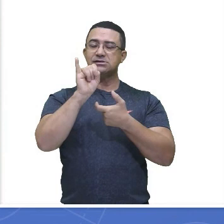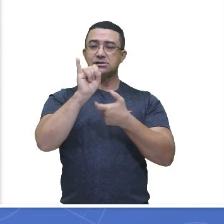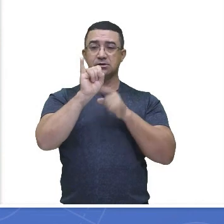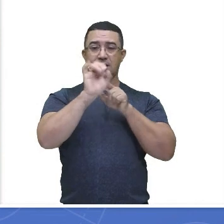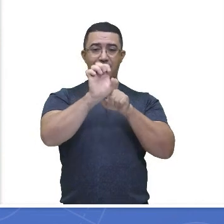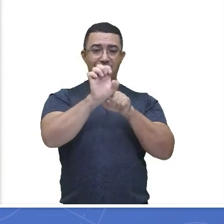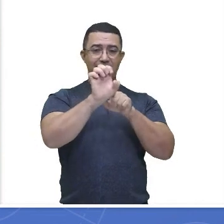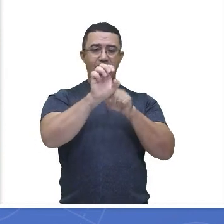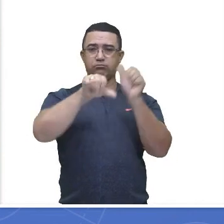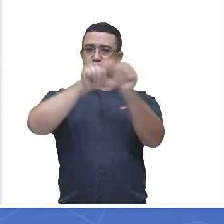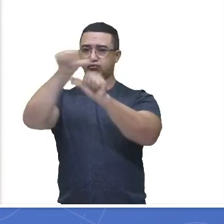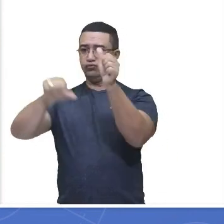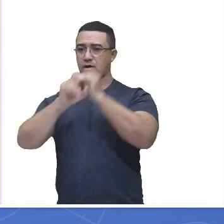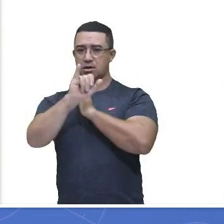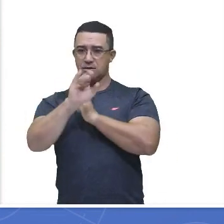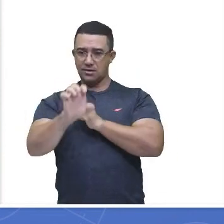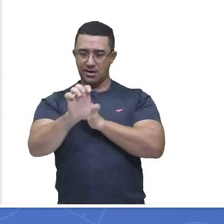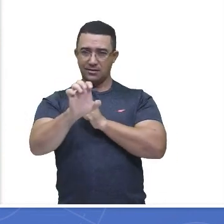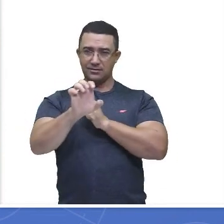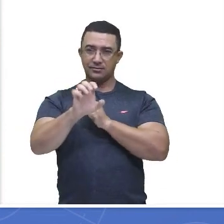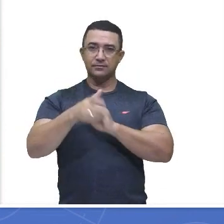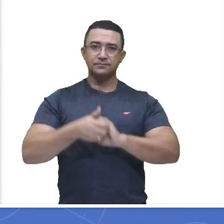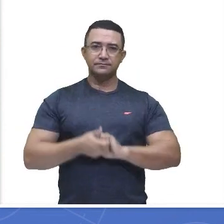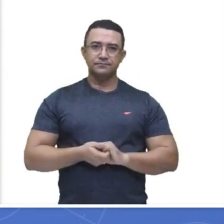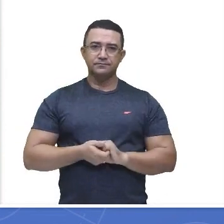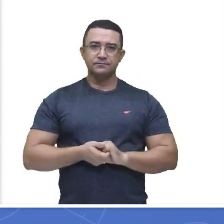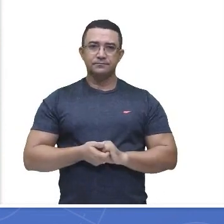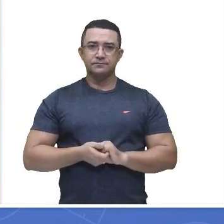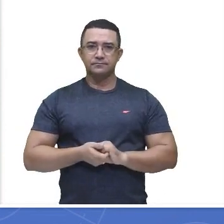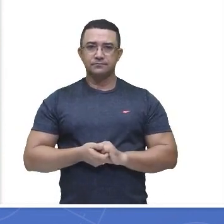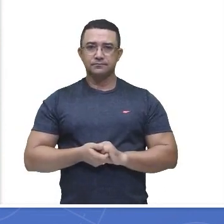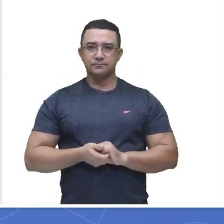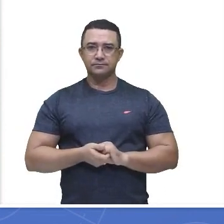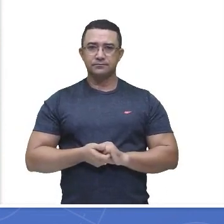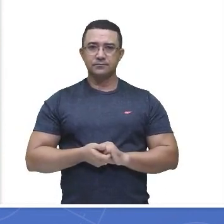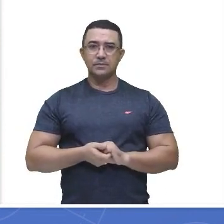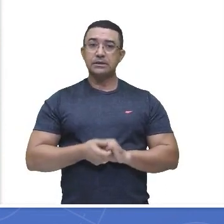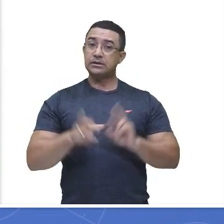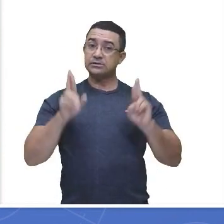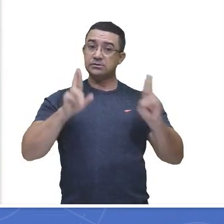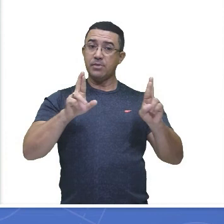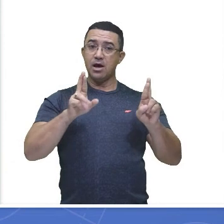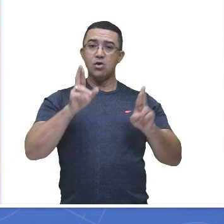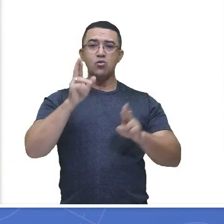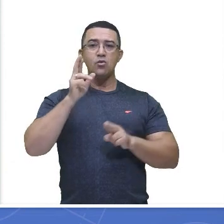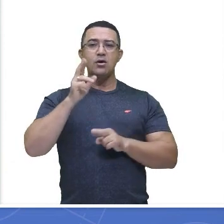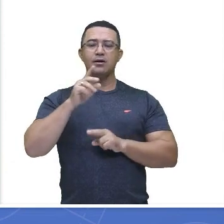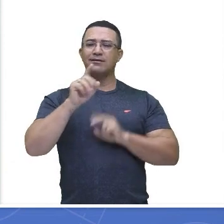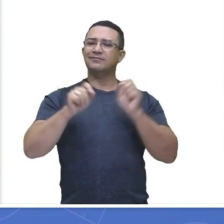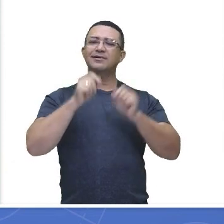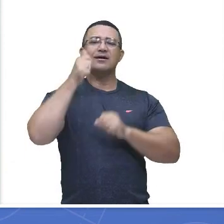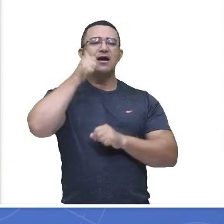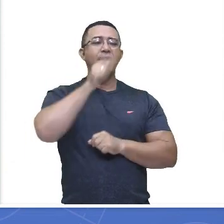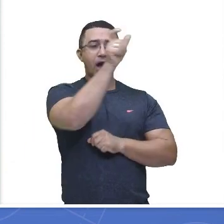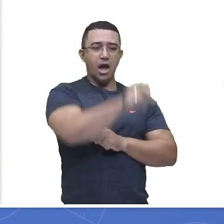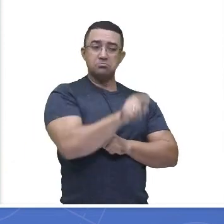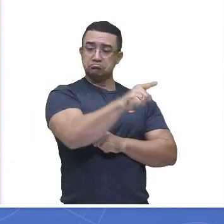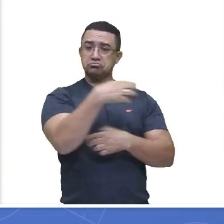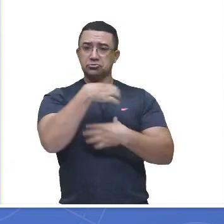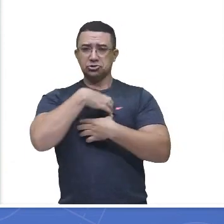para IE. Você está observando? Né? Então, como é que ficou? Espero que ella se sienta